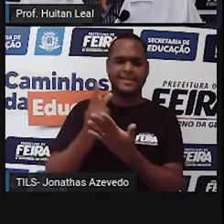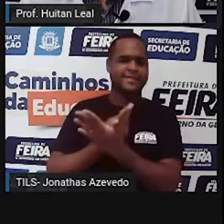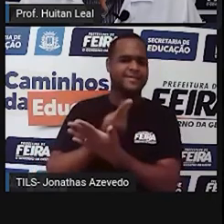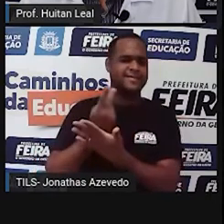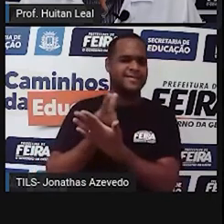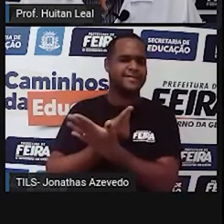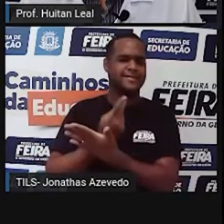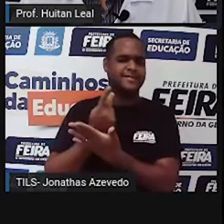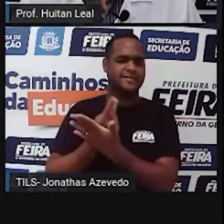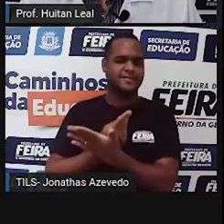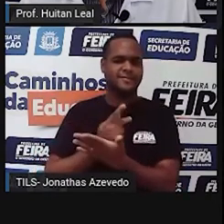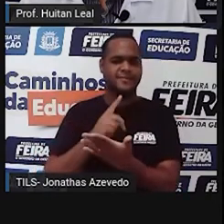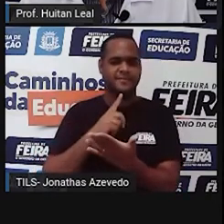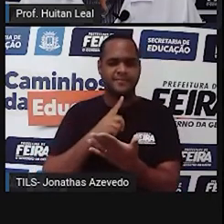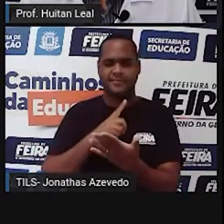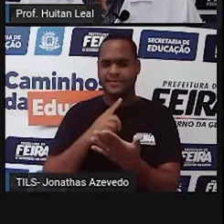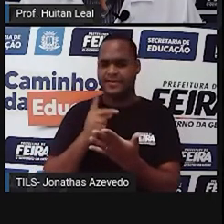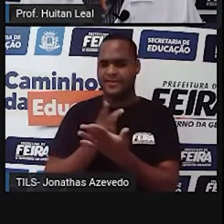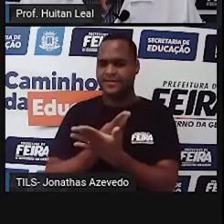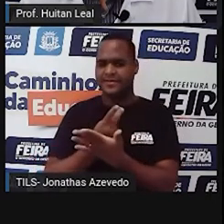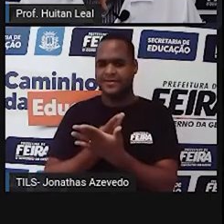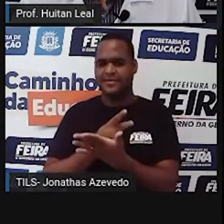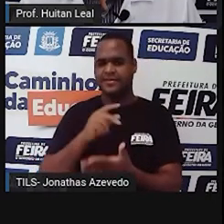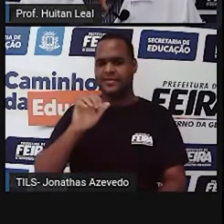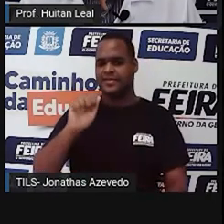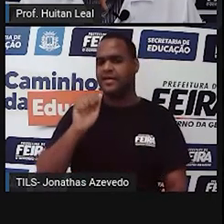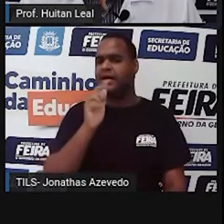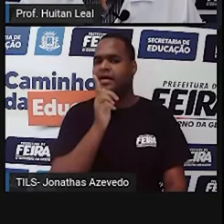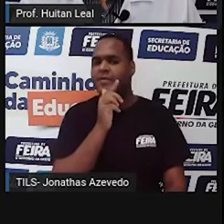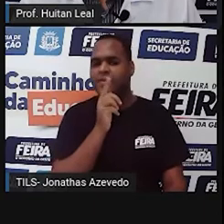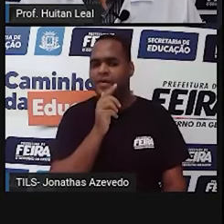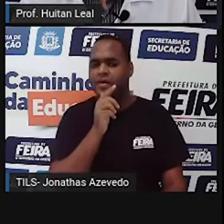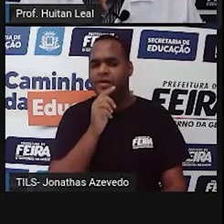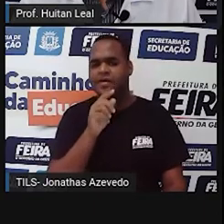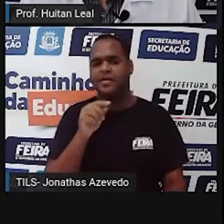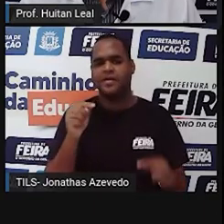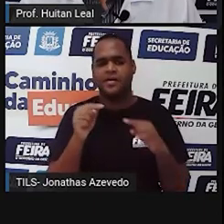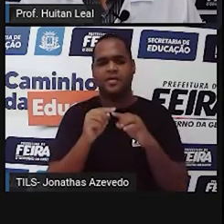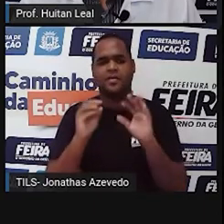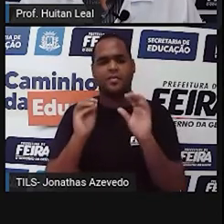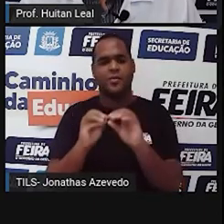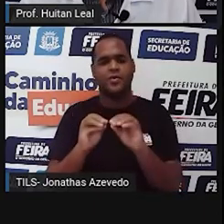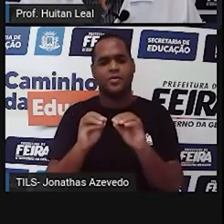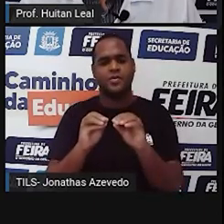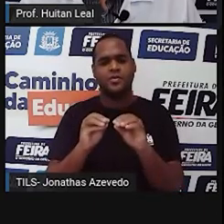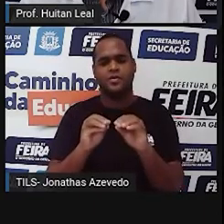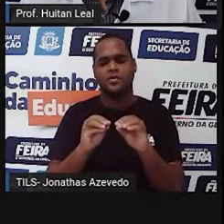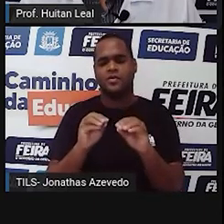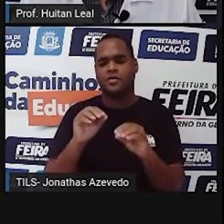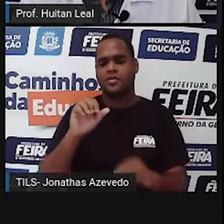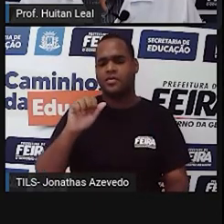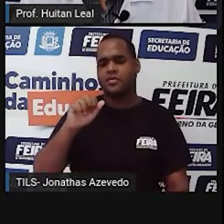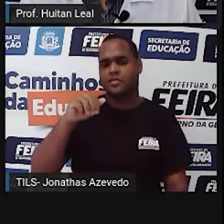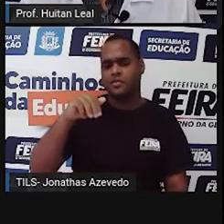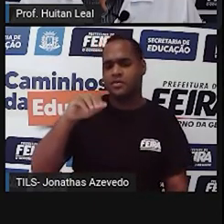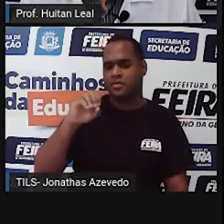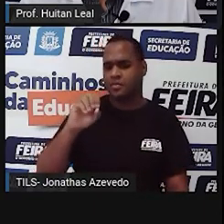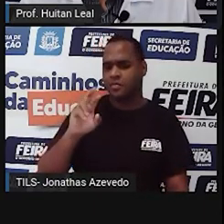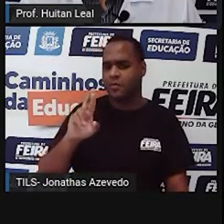essa? É óbvio que é água. O que você colocou na prova?